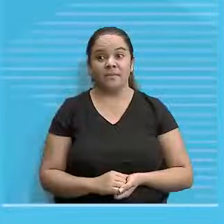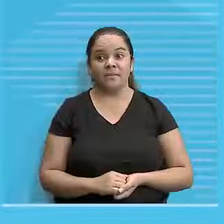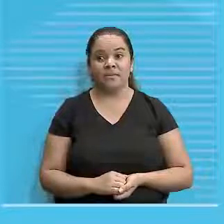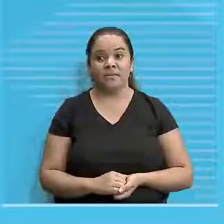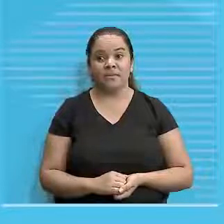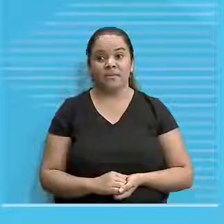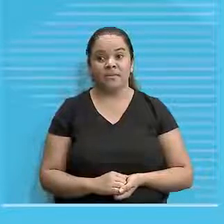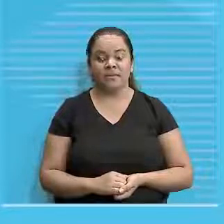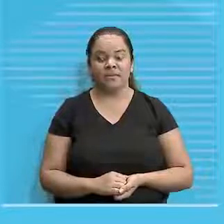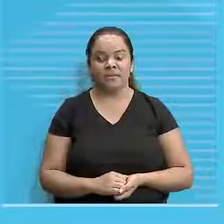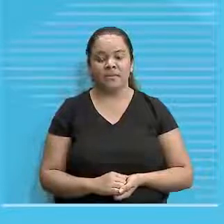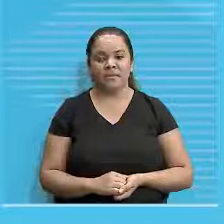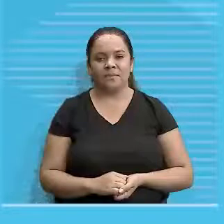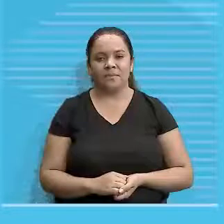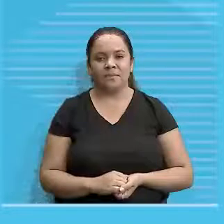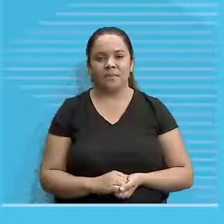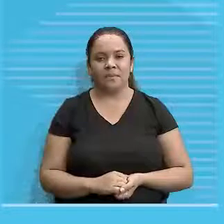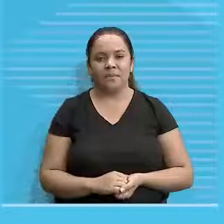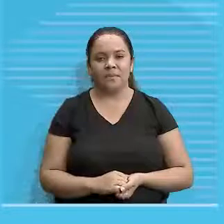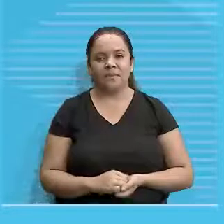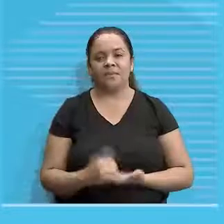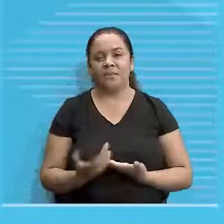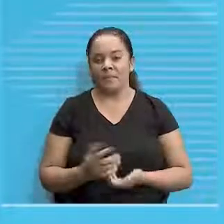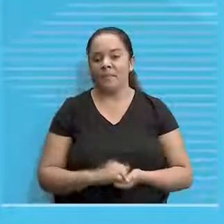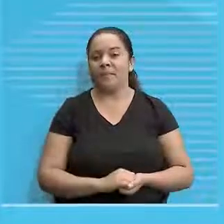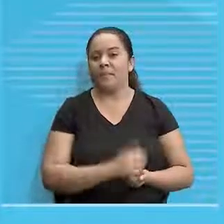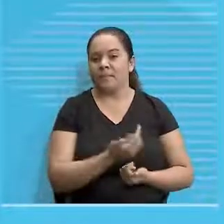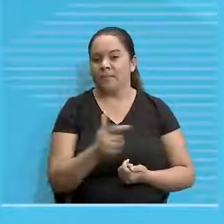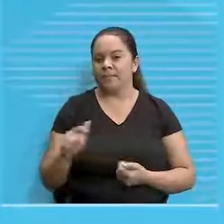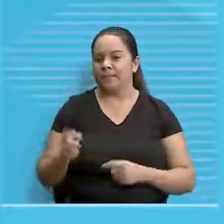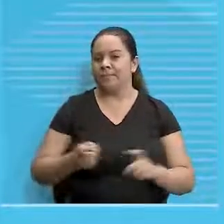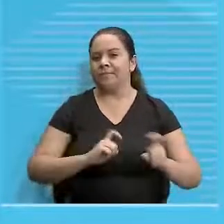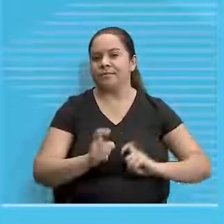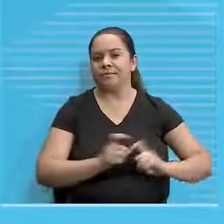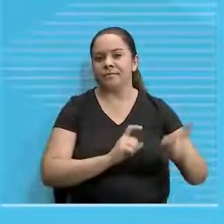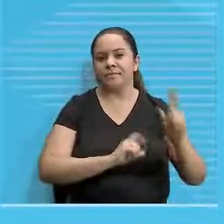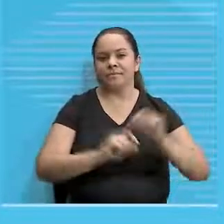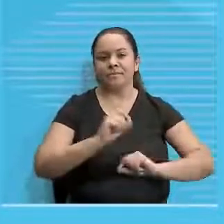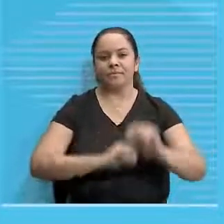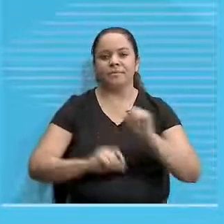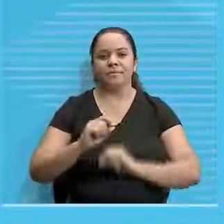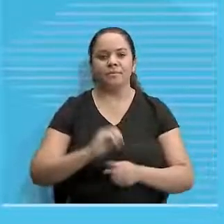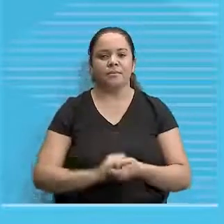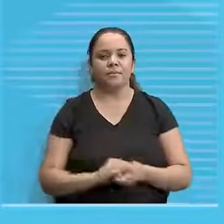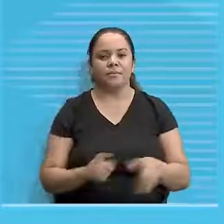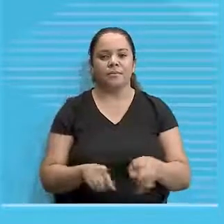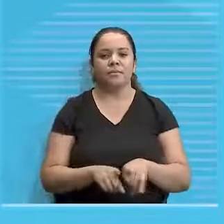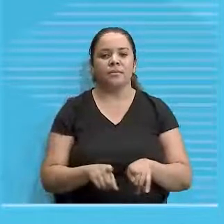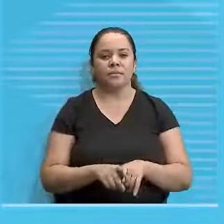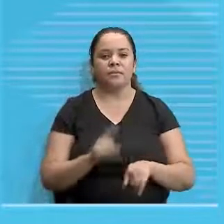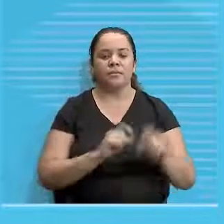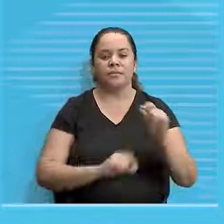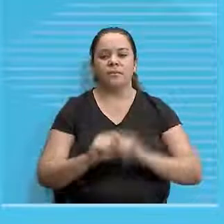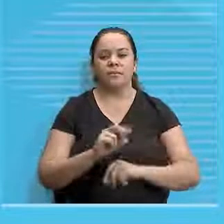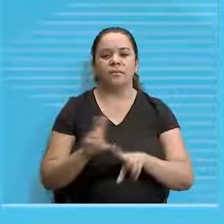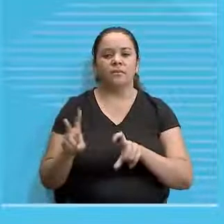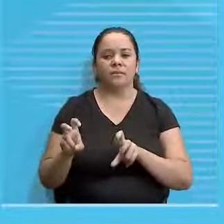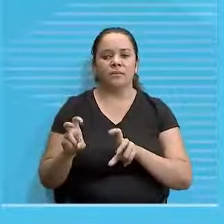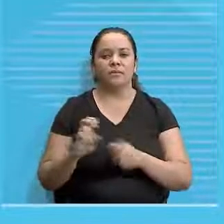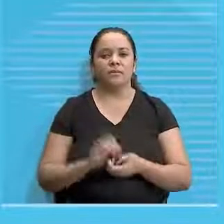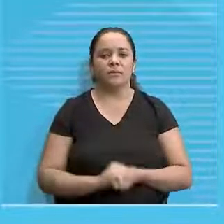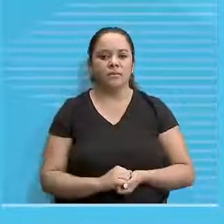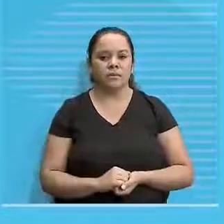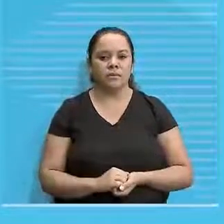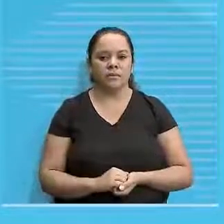Bom, gente, então, outro ponto que a gente discutiu aqui também no nosso primeiro semestre foi sobre o que